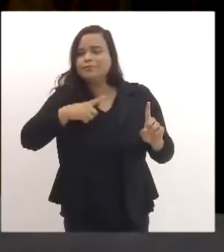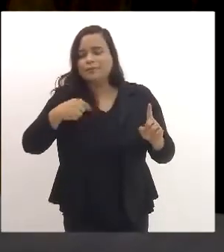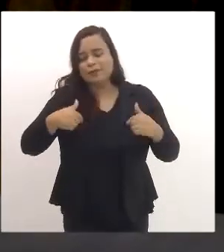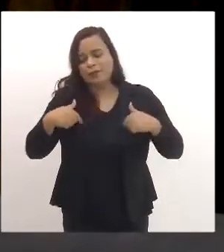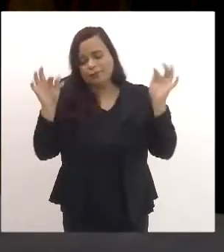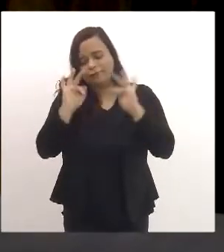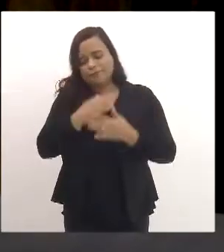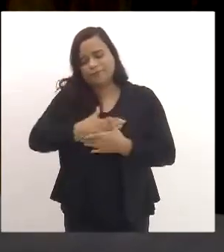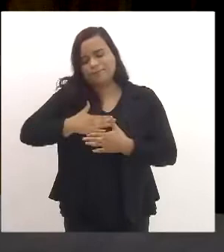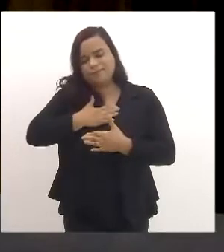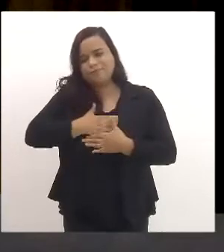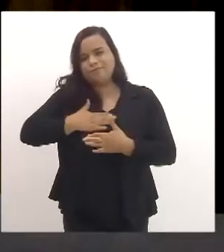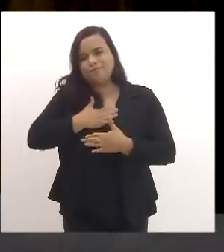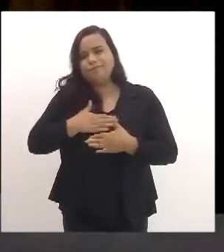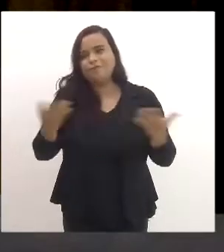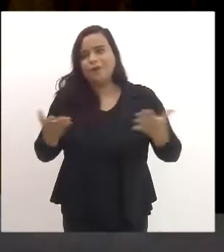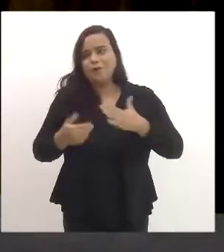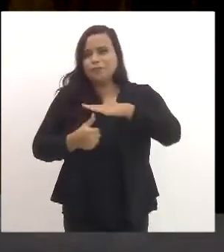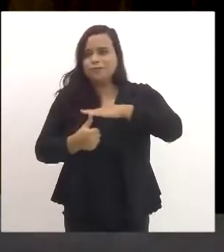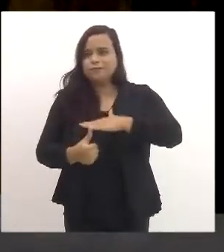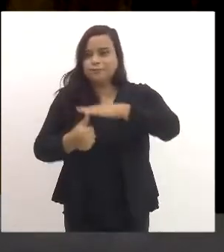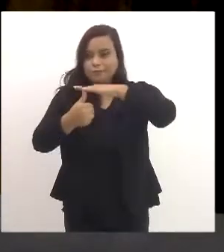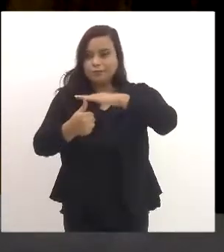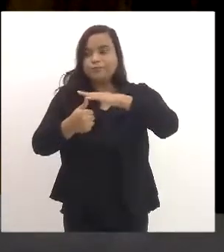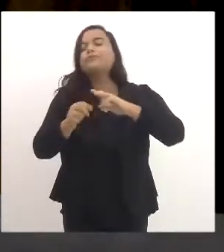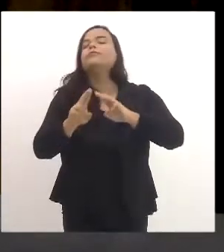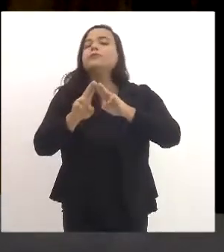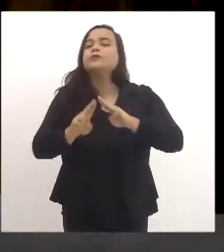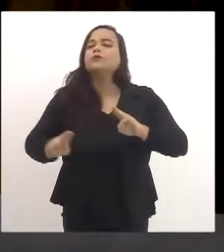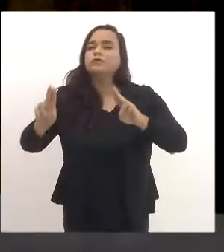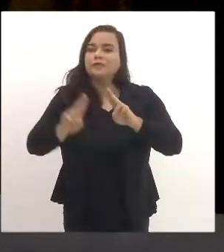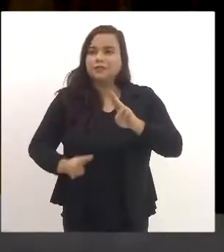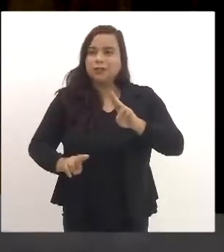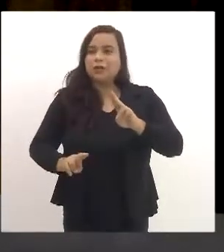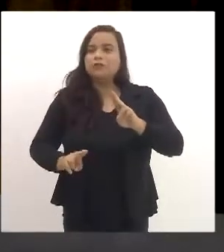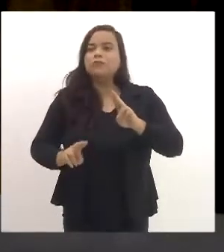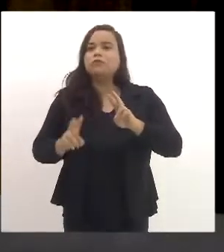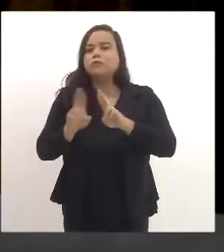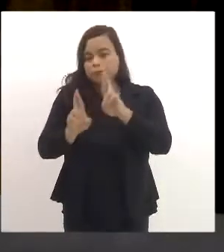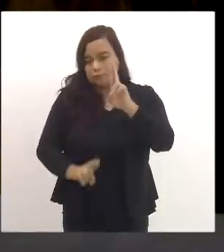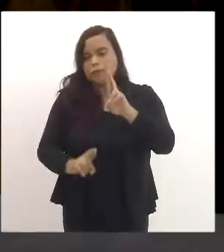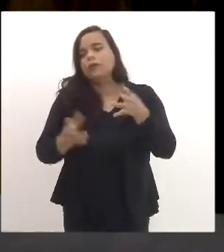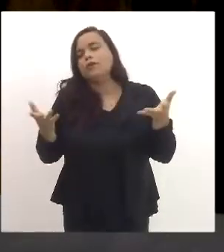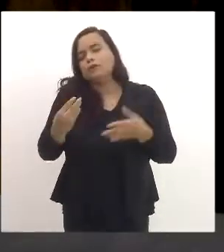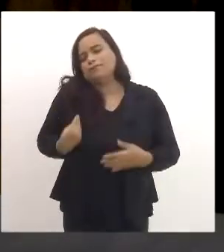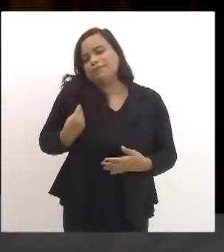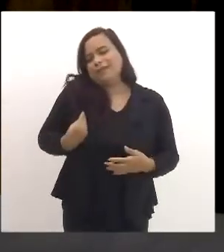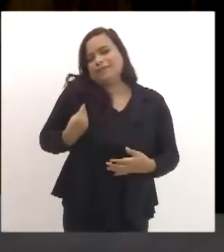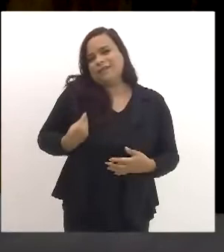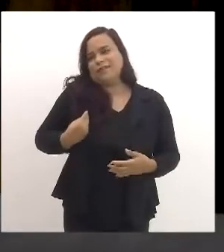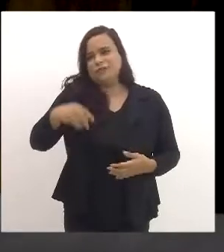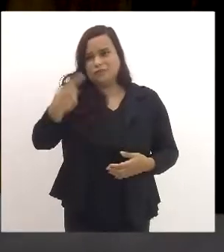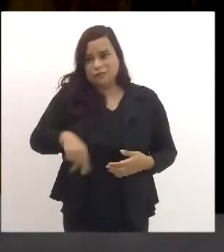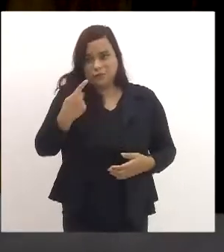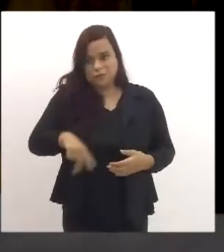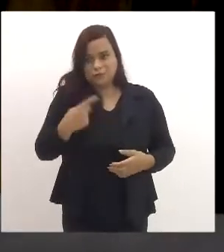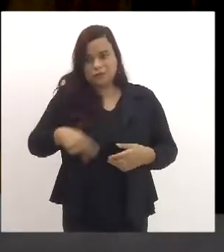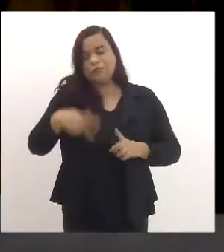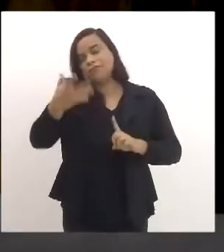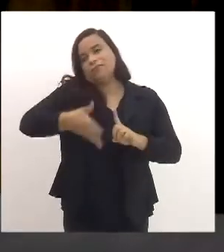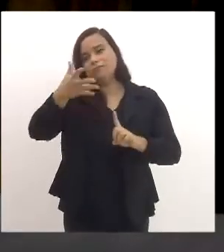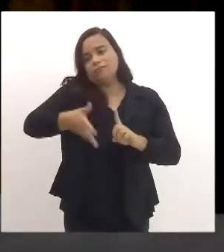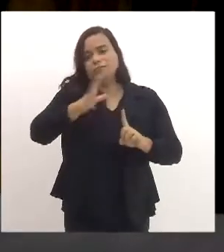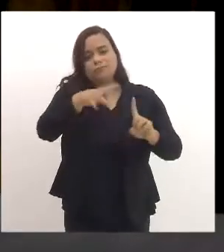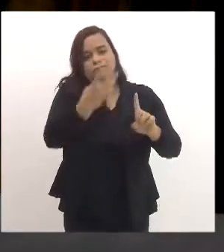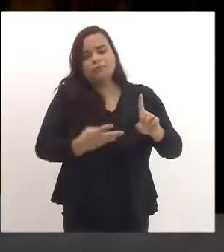mim, como atual reitora da Universidade Federal do Rio de Janeiro, estar presente nessa cerimônia que o